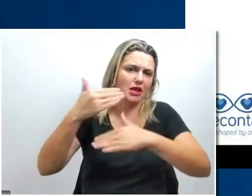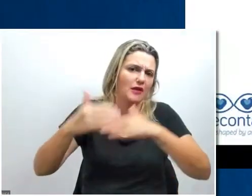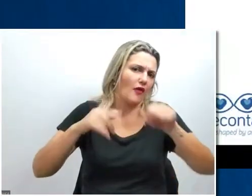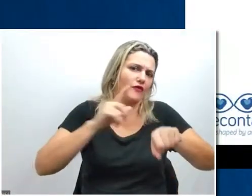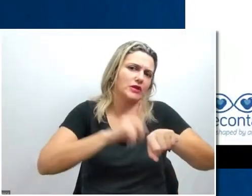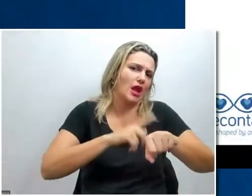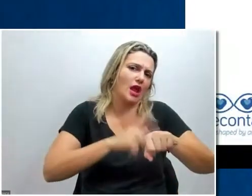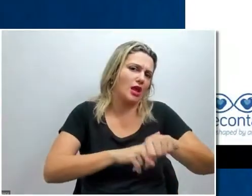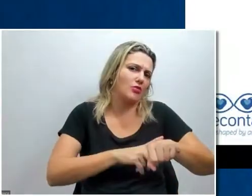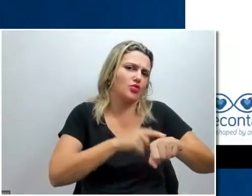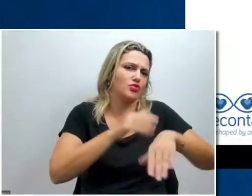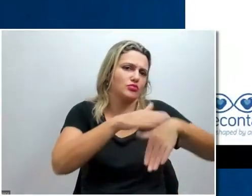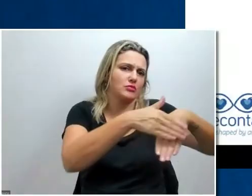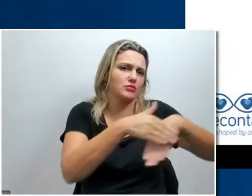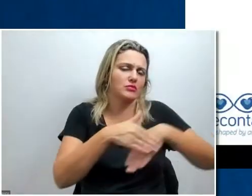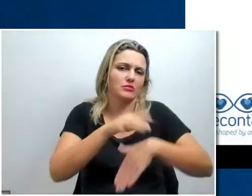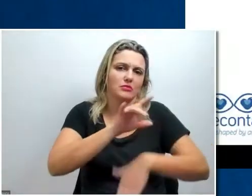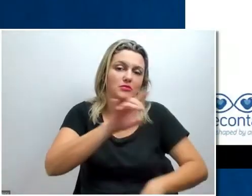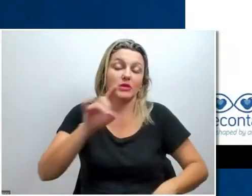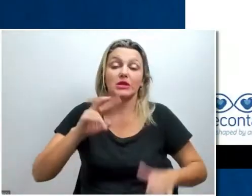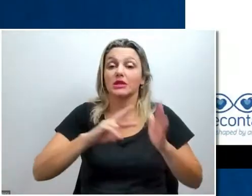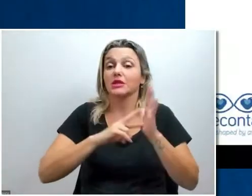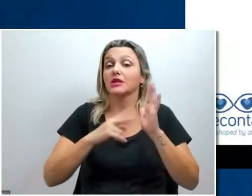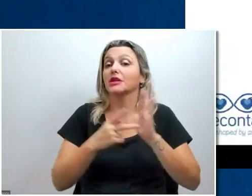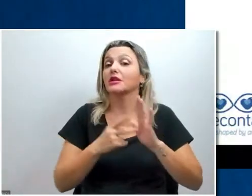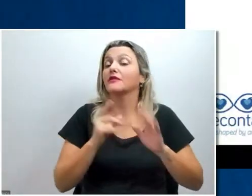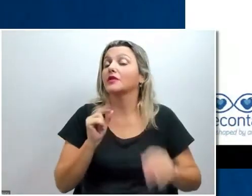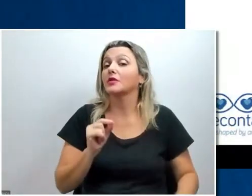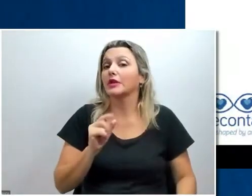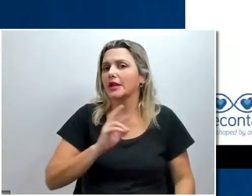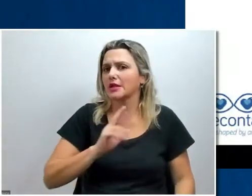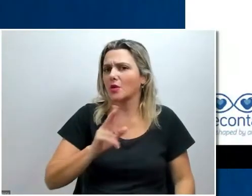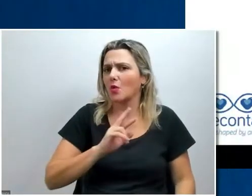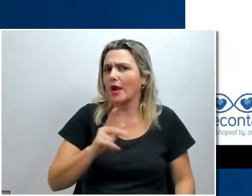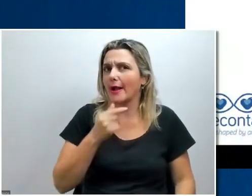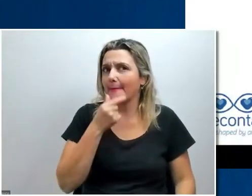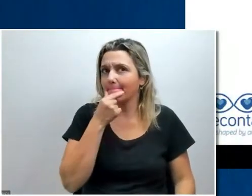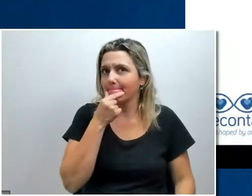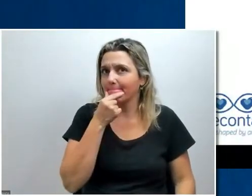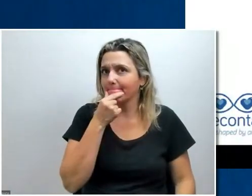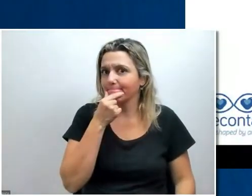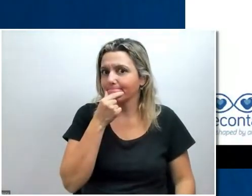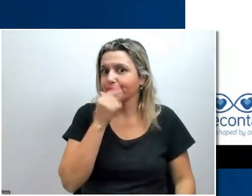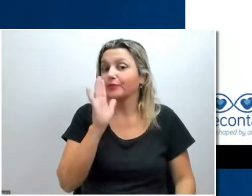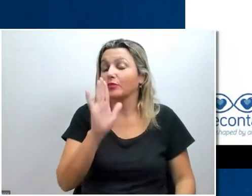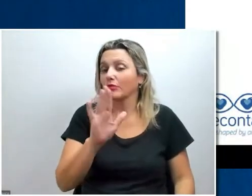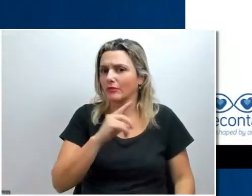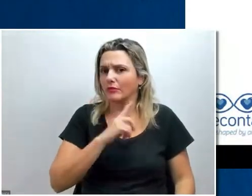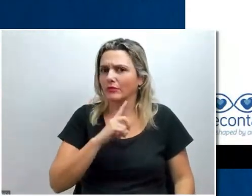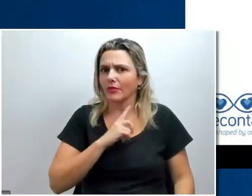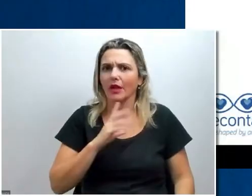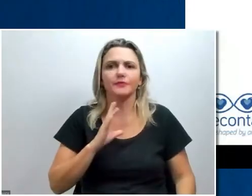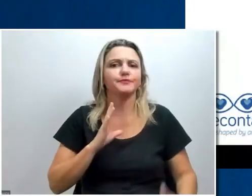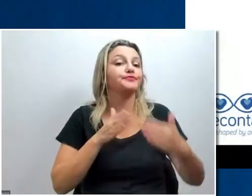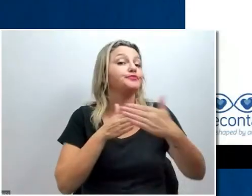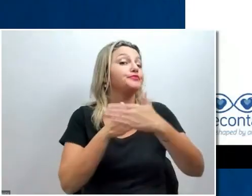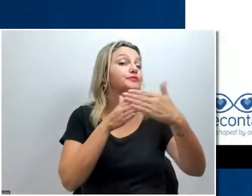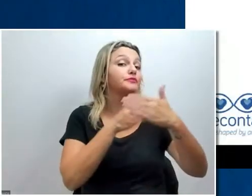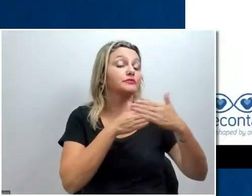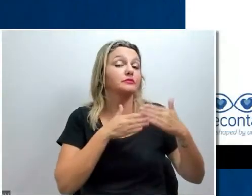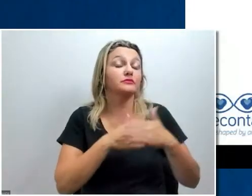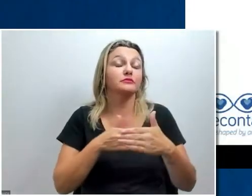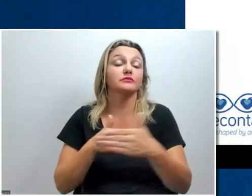quer dizer, né, isso não implica que não existem limites do que nós chamamos